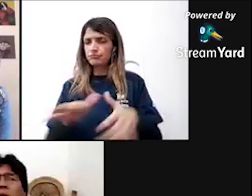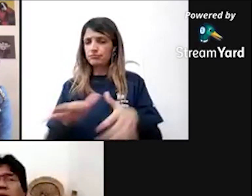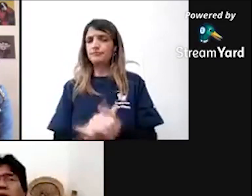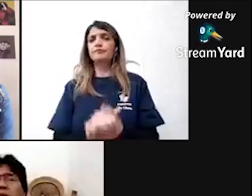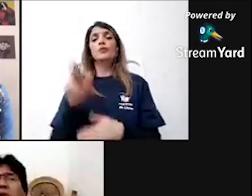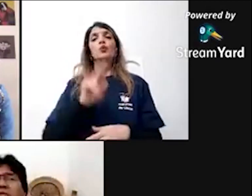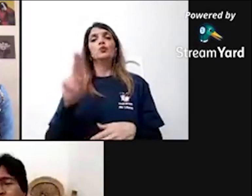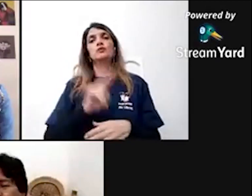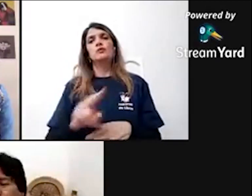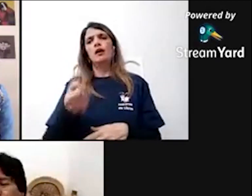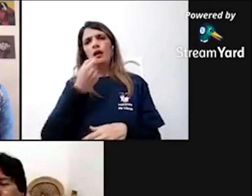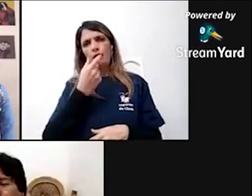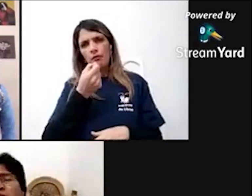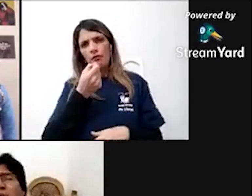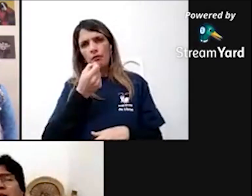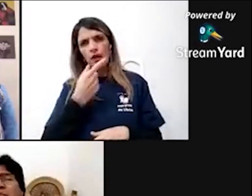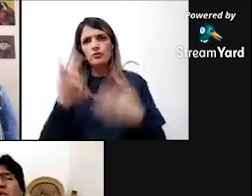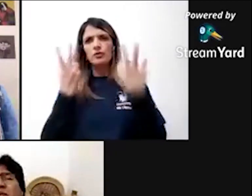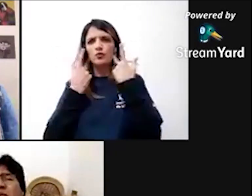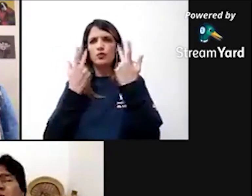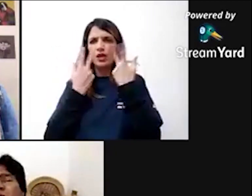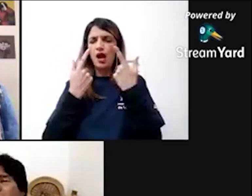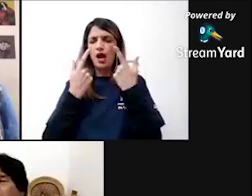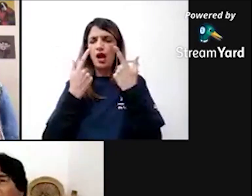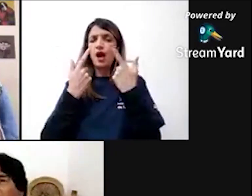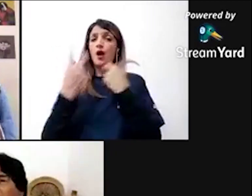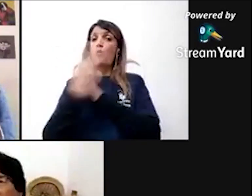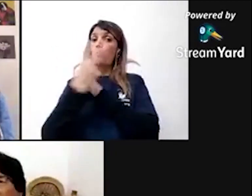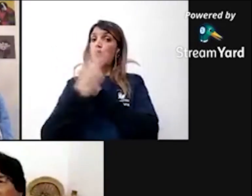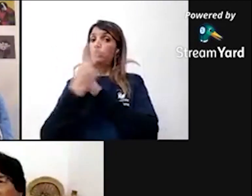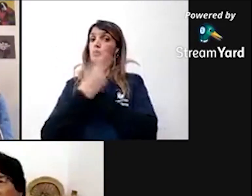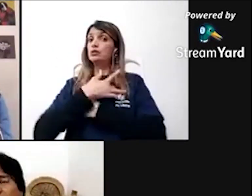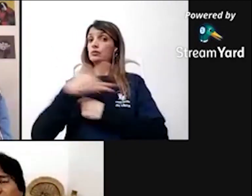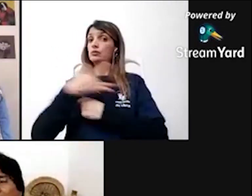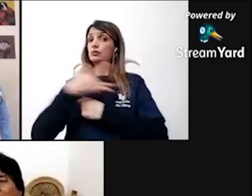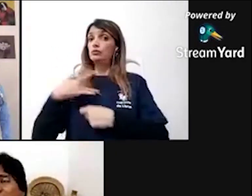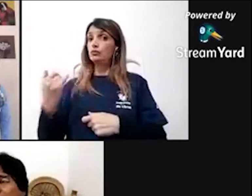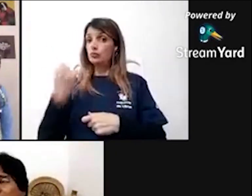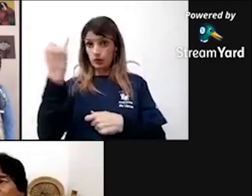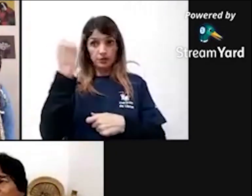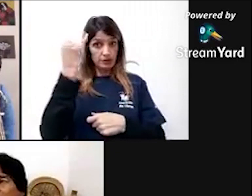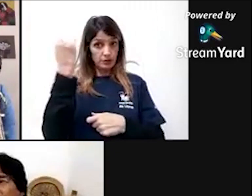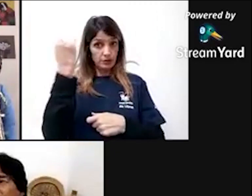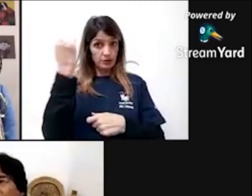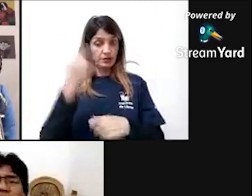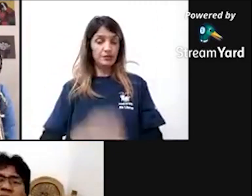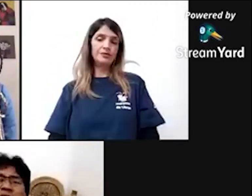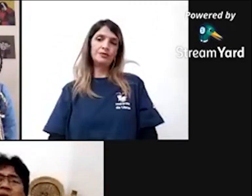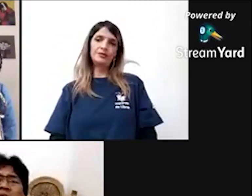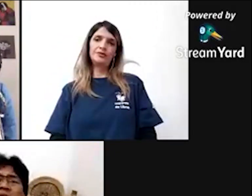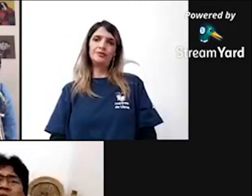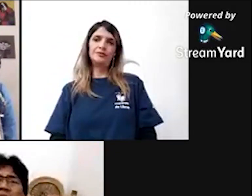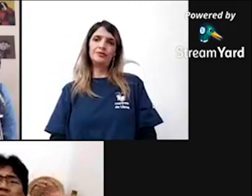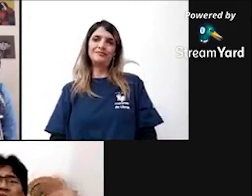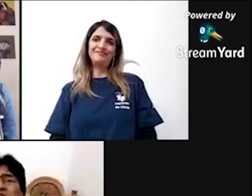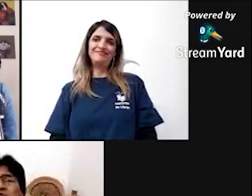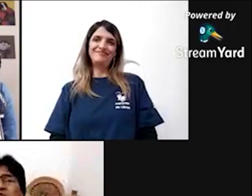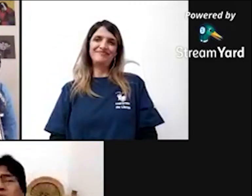natural, vamos nos cuidar. Isso é importante, deixar de lado essa coisa